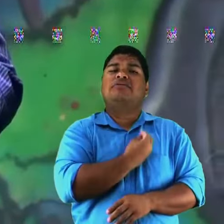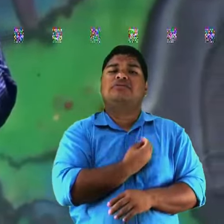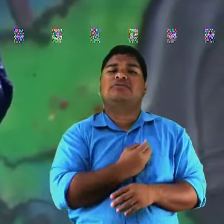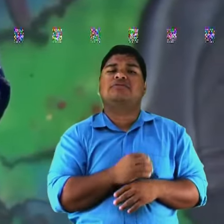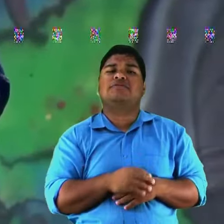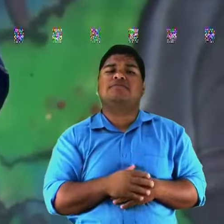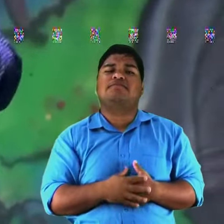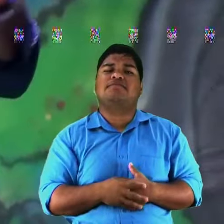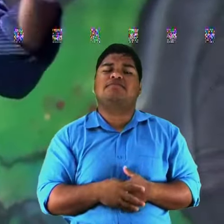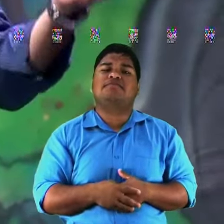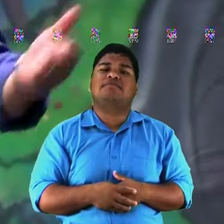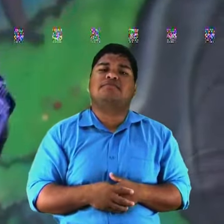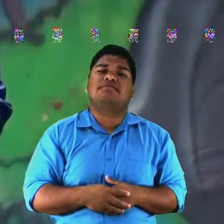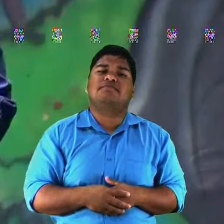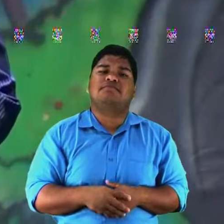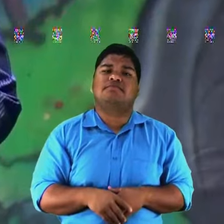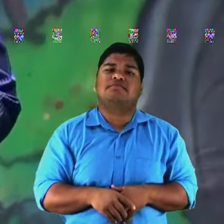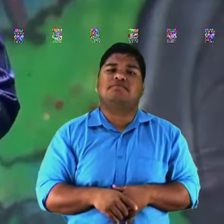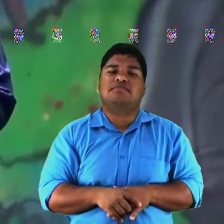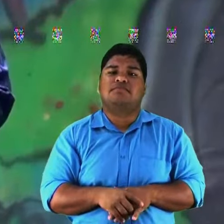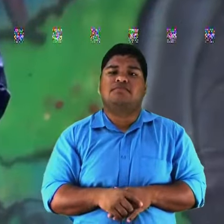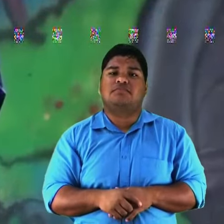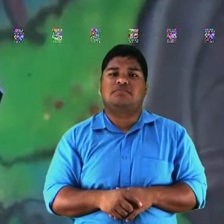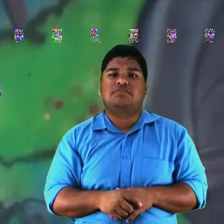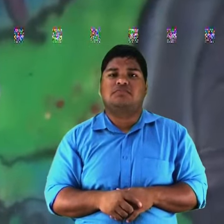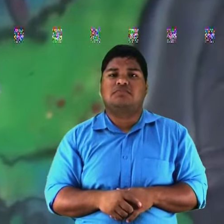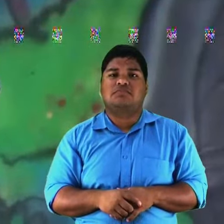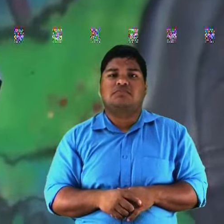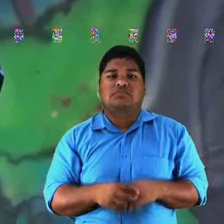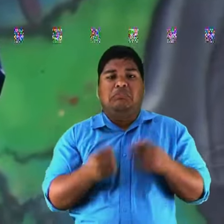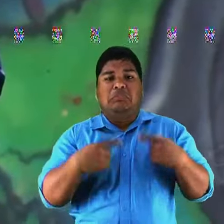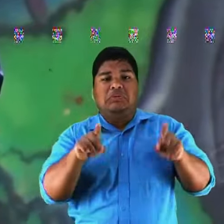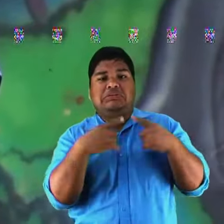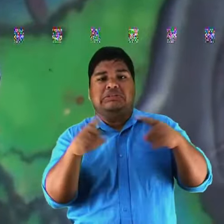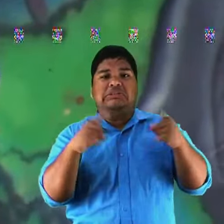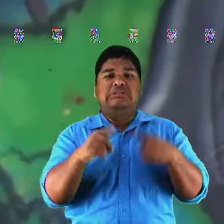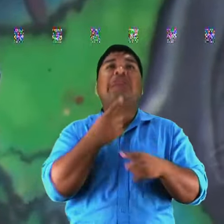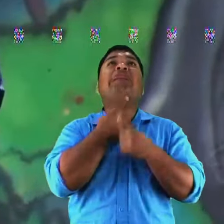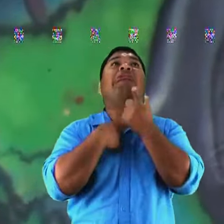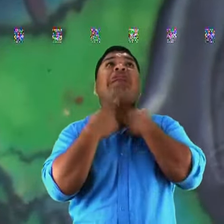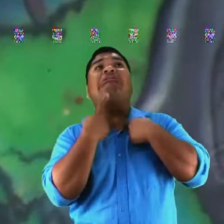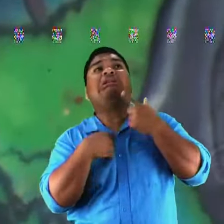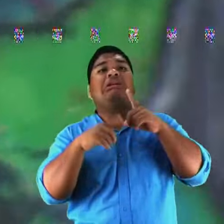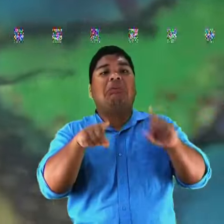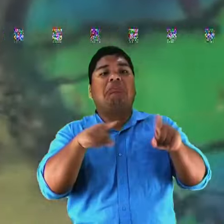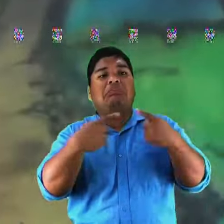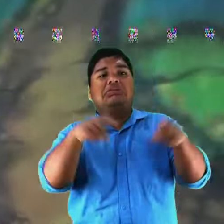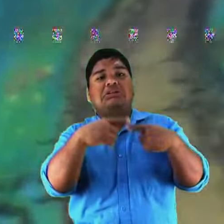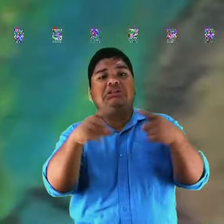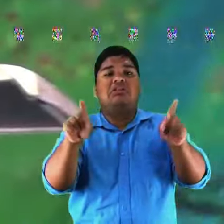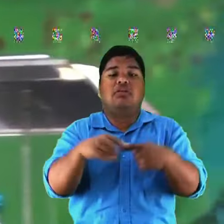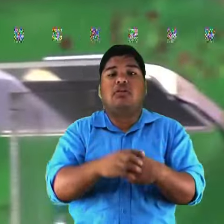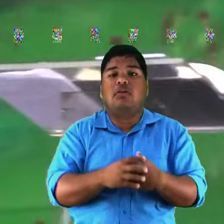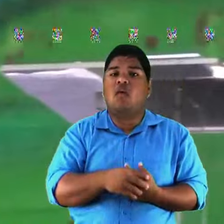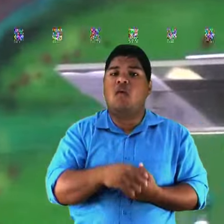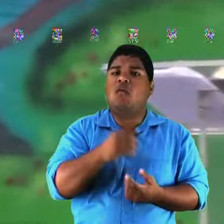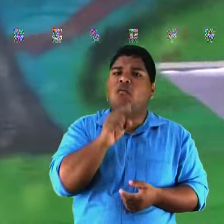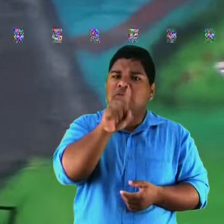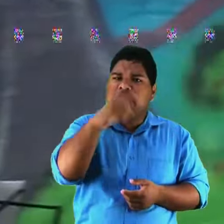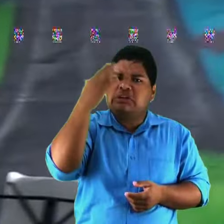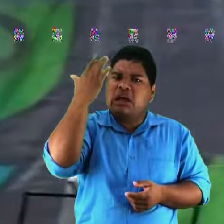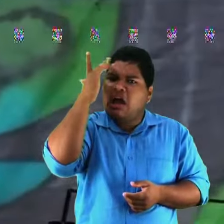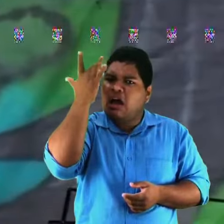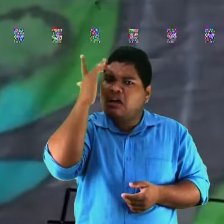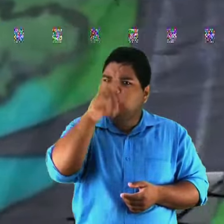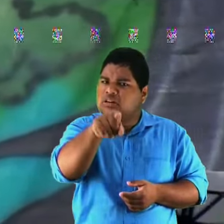Felicidade, busca desenfreada pelos prazeres. Está aí o resultado. Você acha que essas